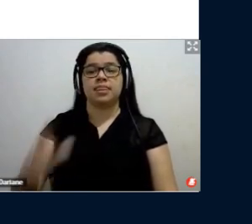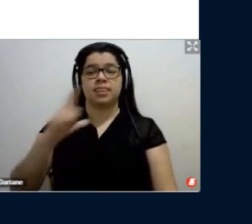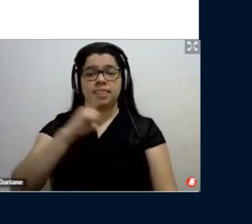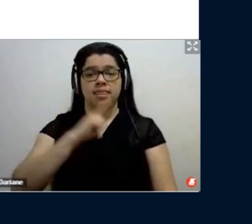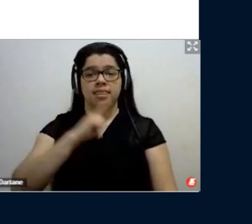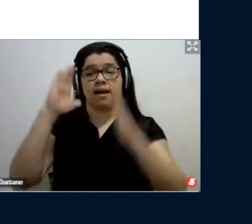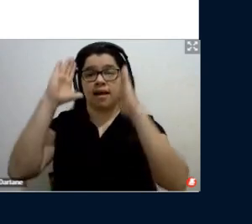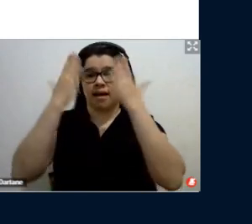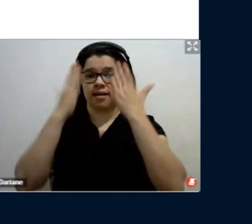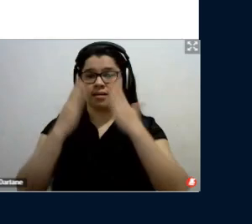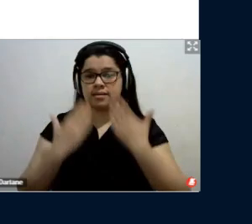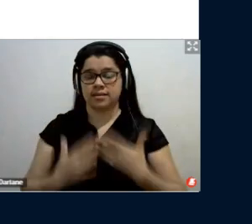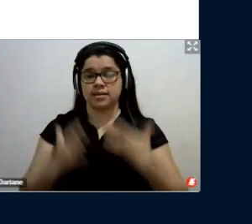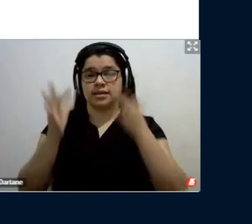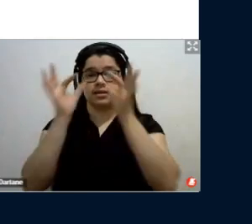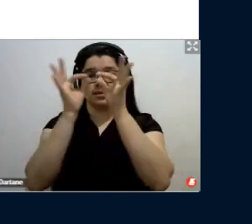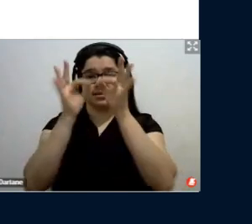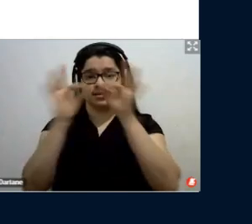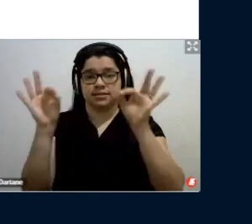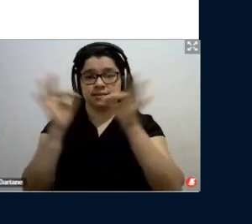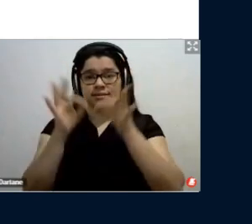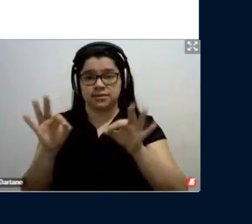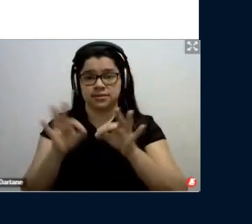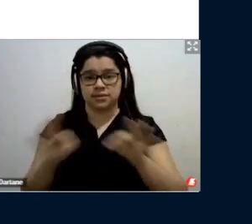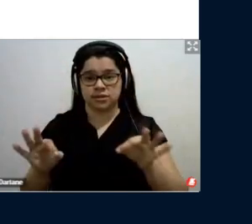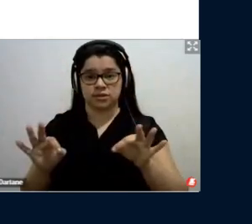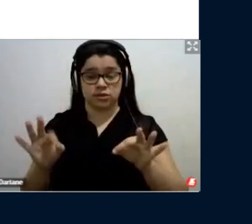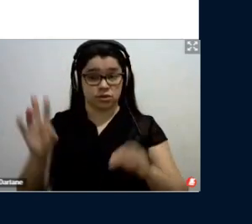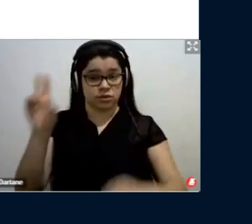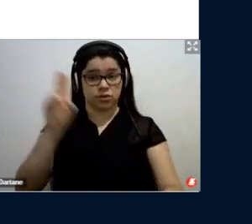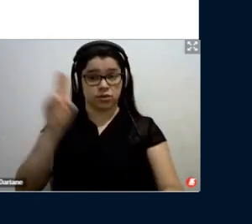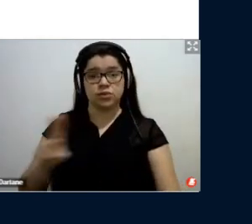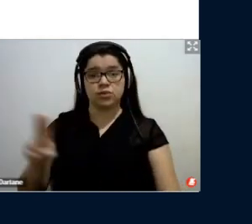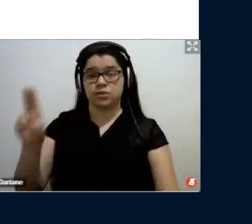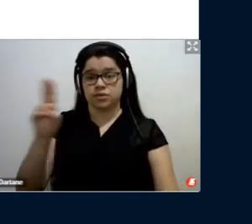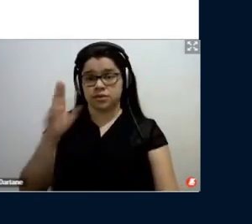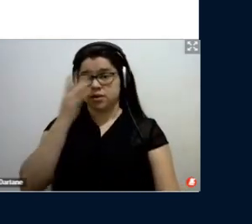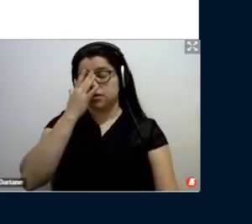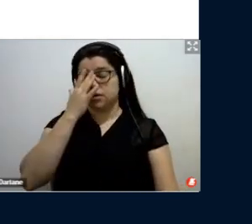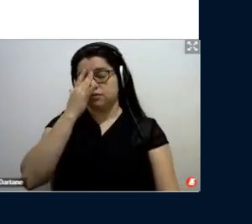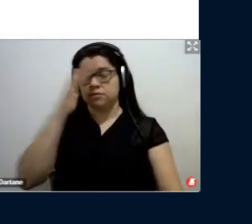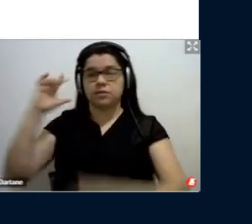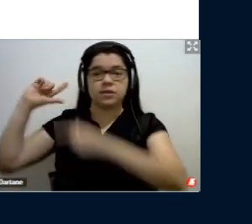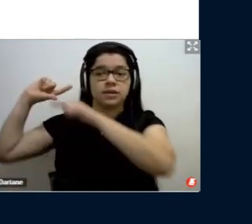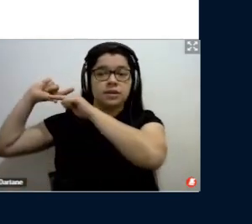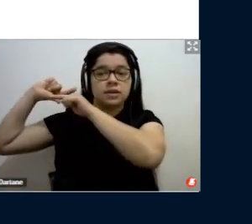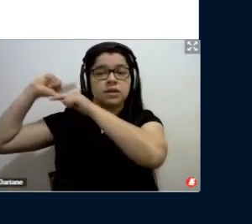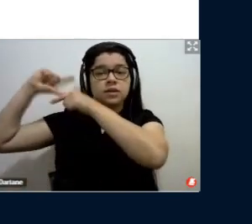sintática, que ela é feita da forma tradicional,